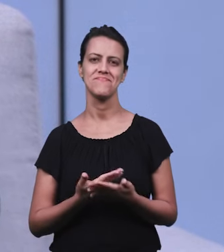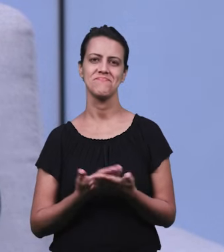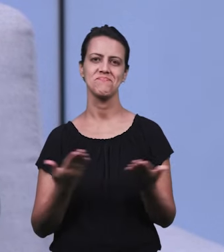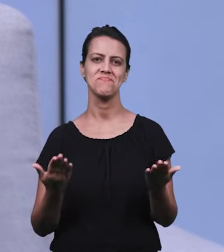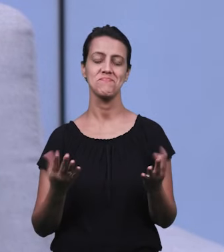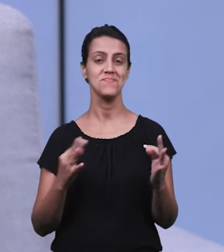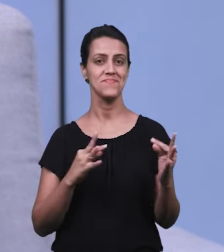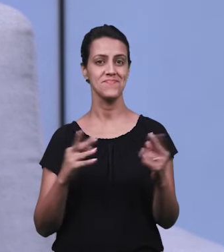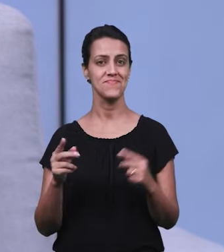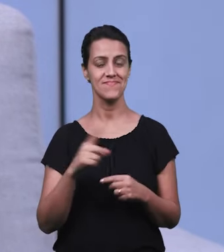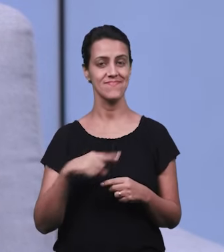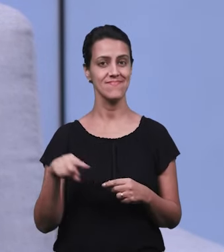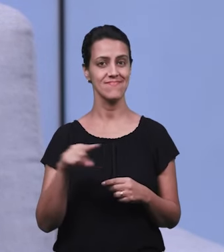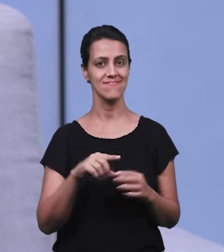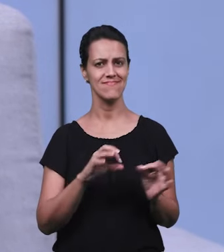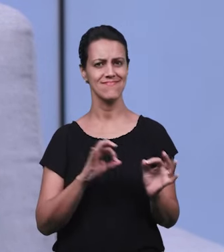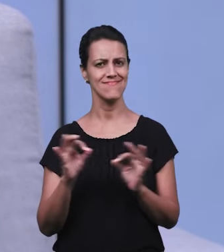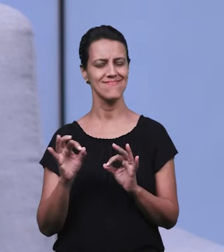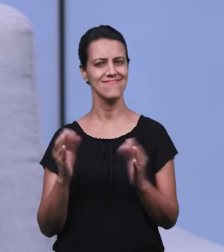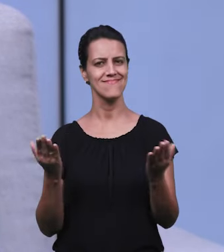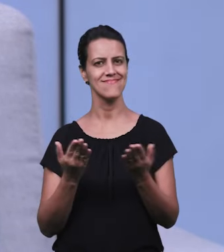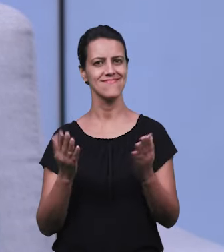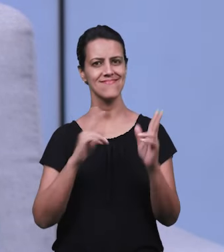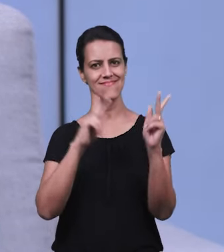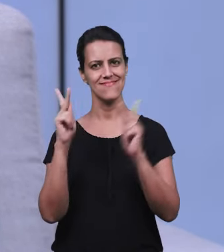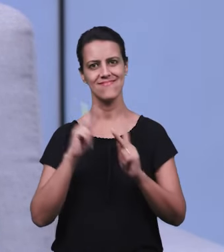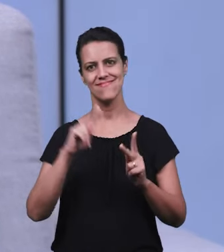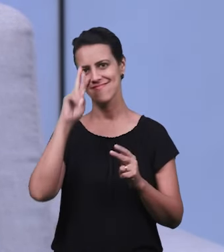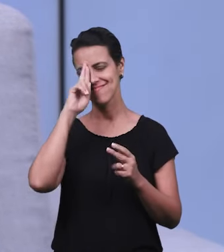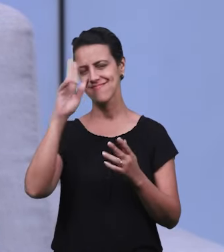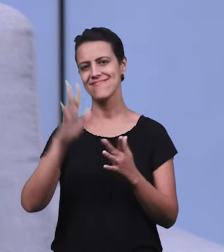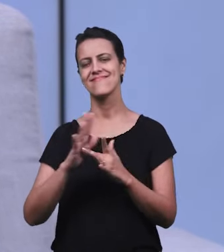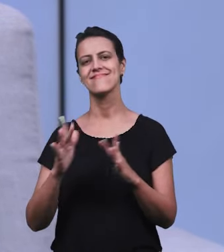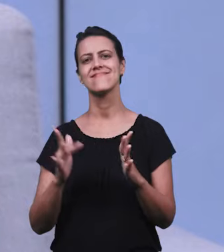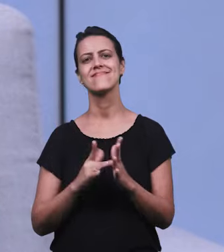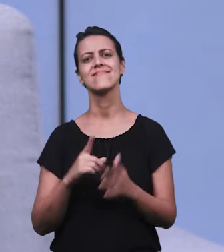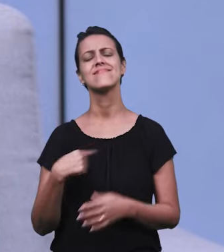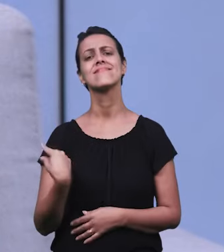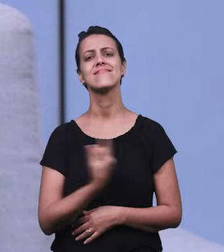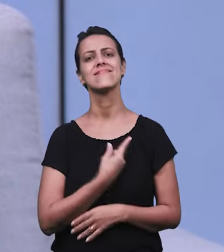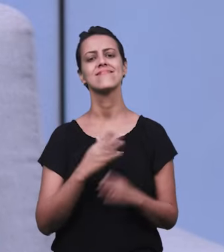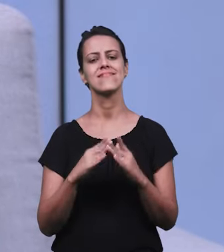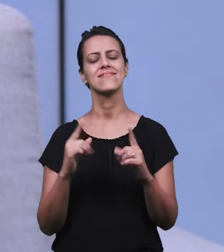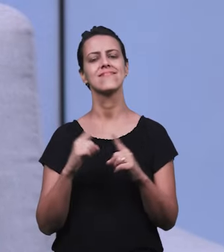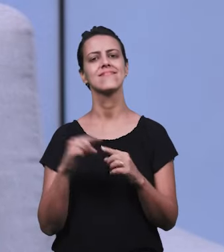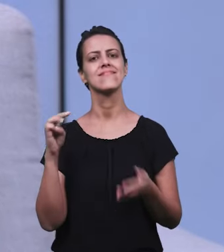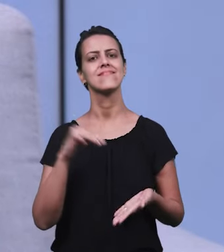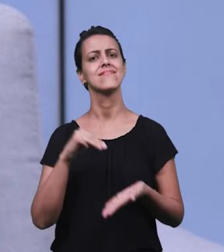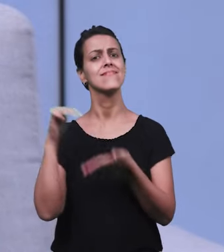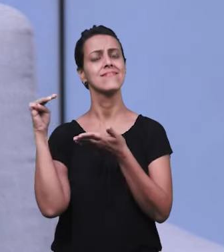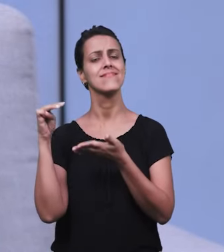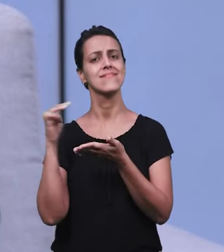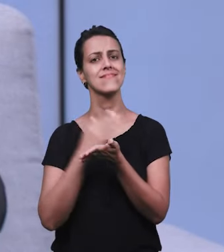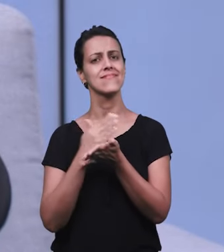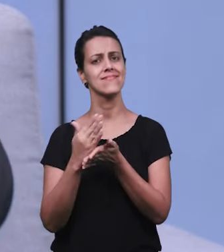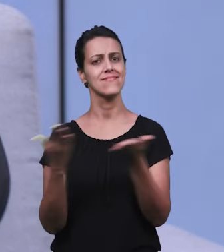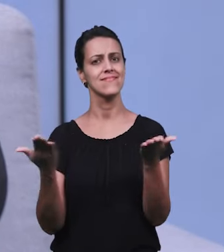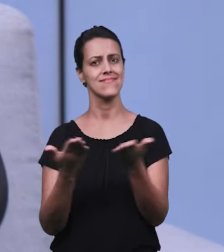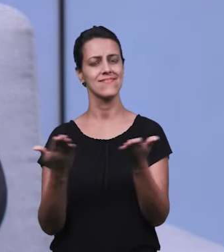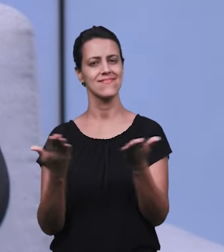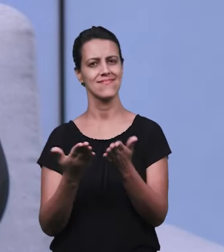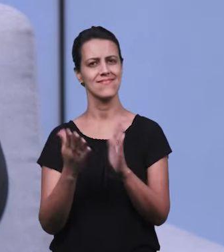Eu saúdo todos aqueles que nos assistem com a paz do Senhor Jesus. Nós somos a Igreja Cristã Maranata. Estamos começando agora o